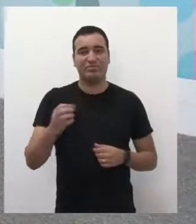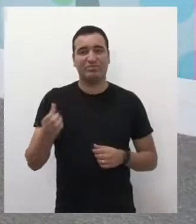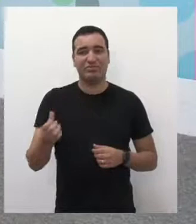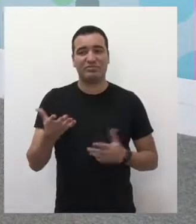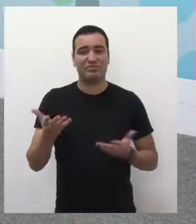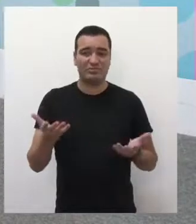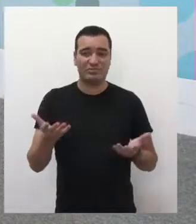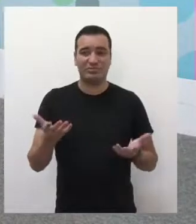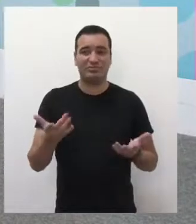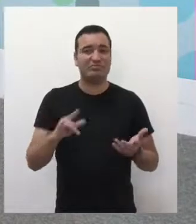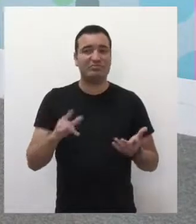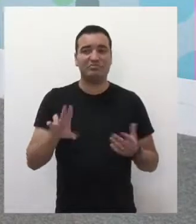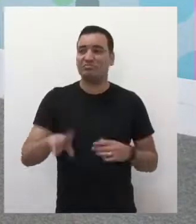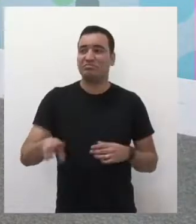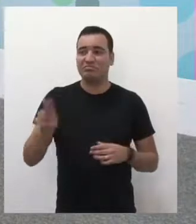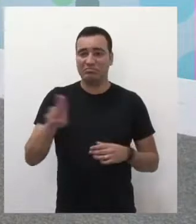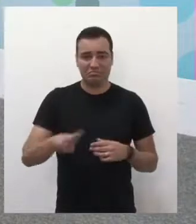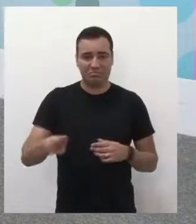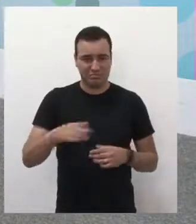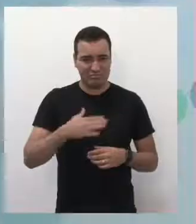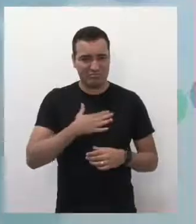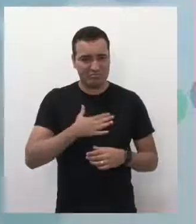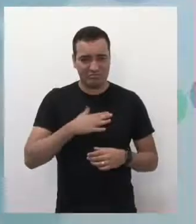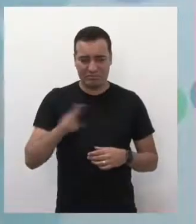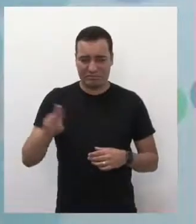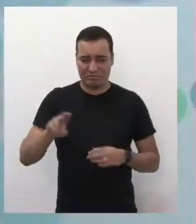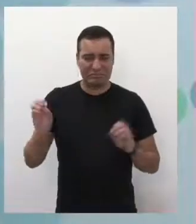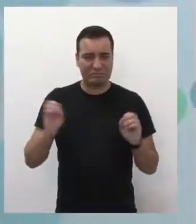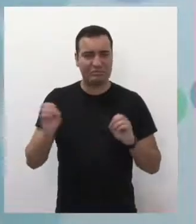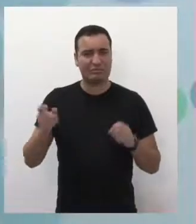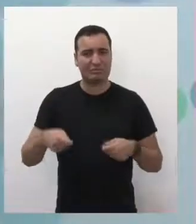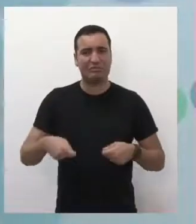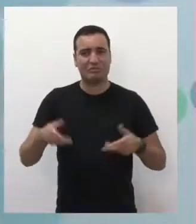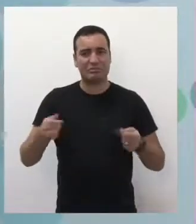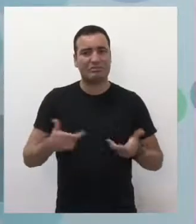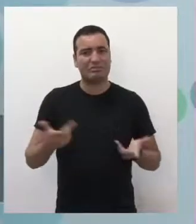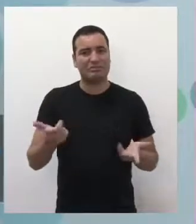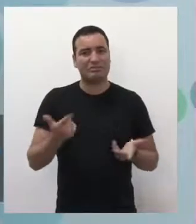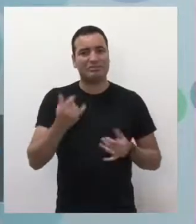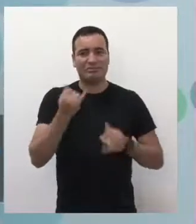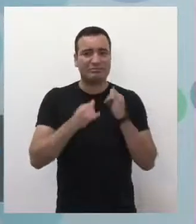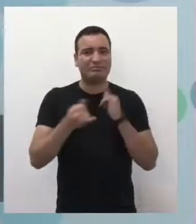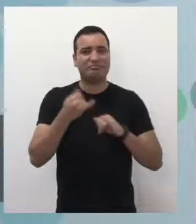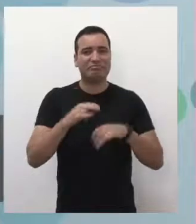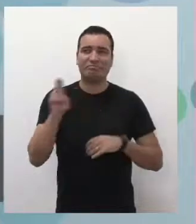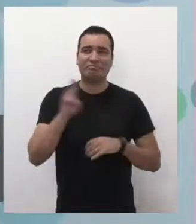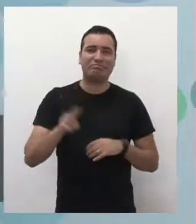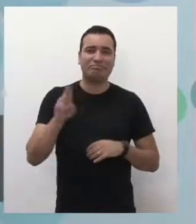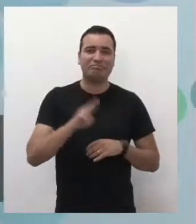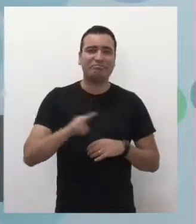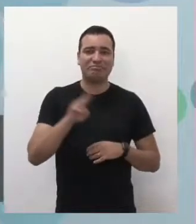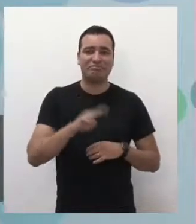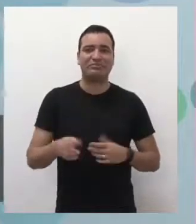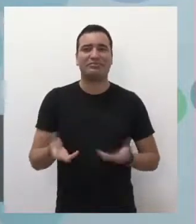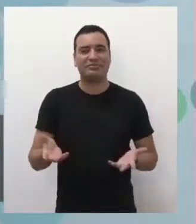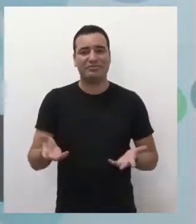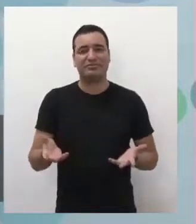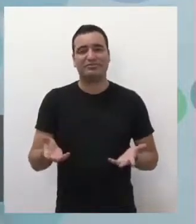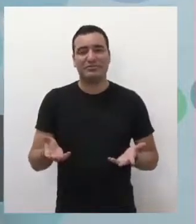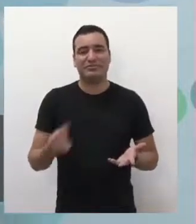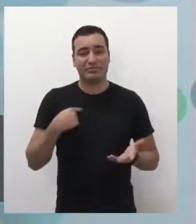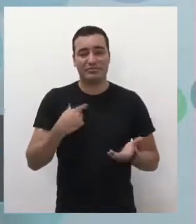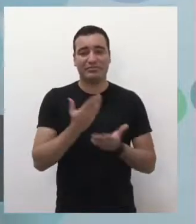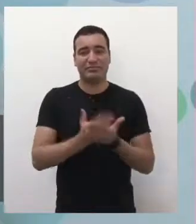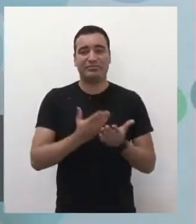está gastando sem usar. Você gosta disso? Você é um consumista elétrico. Não é? Essa aula